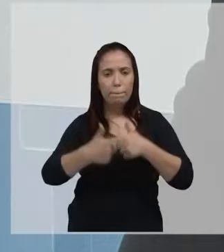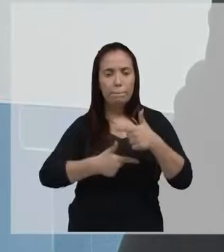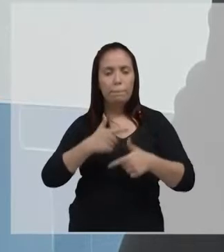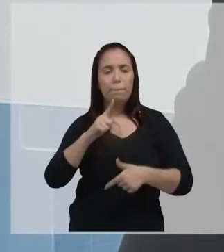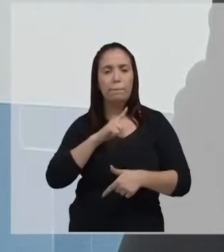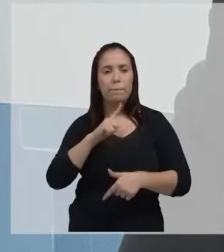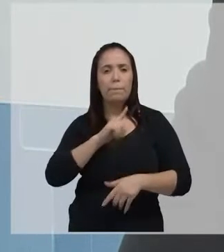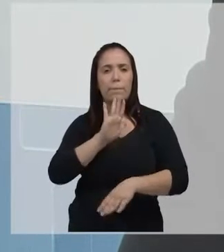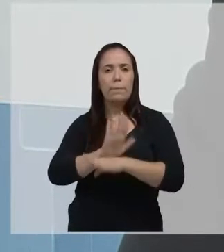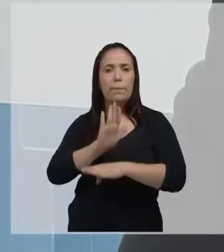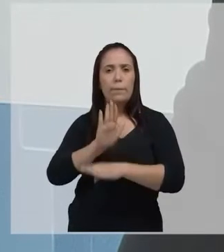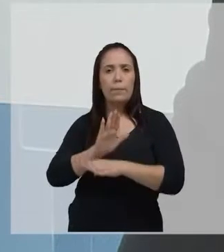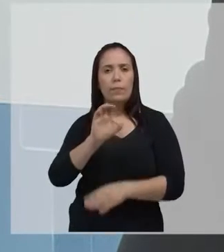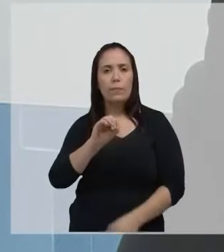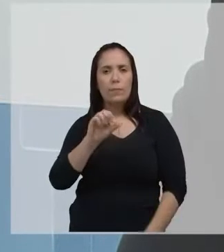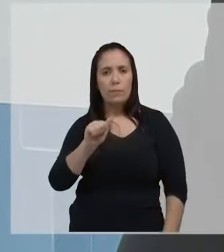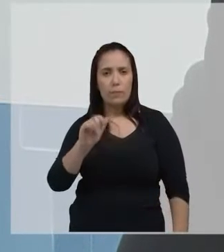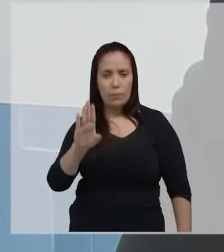A OAB.